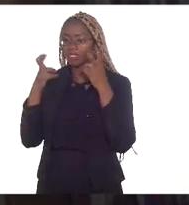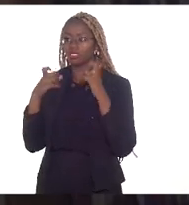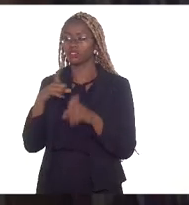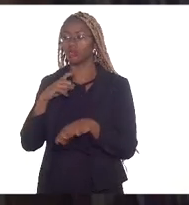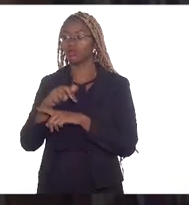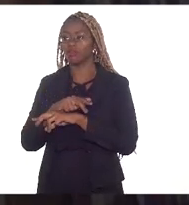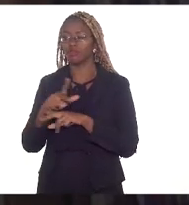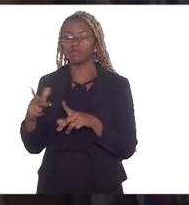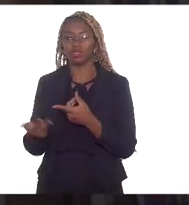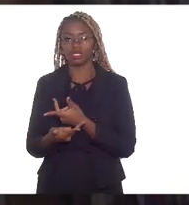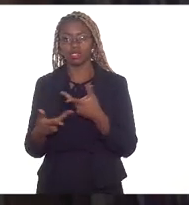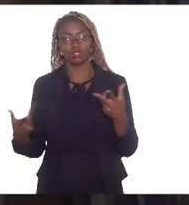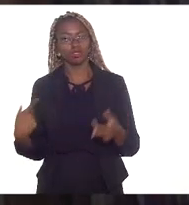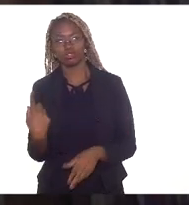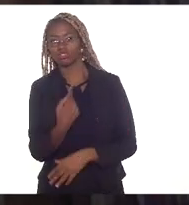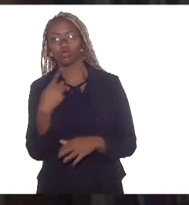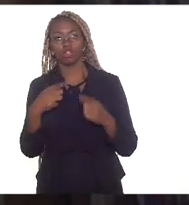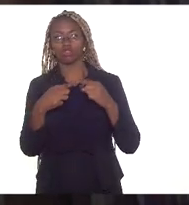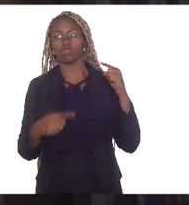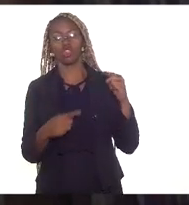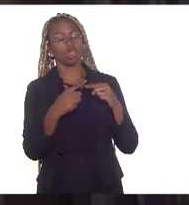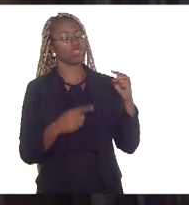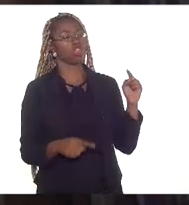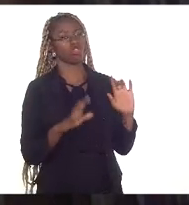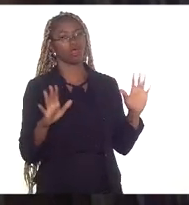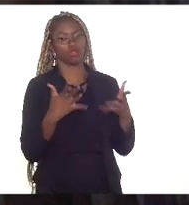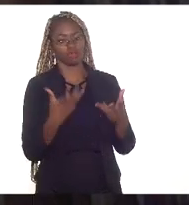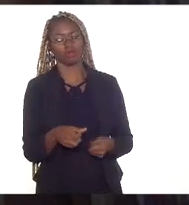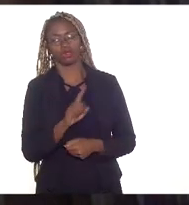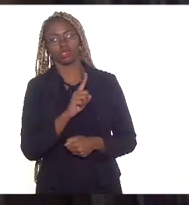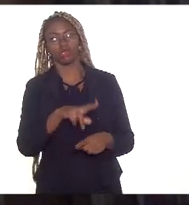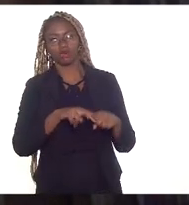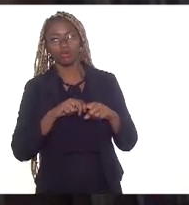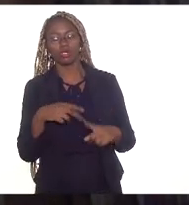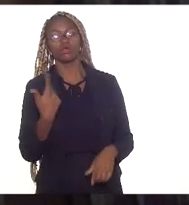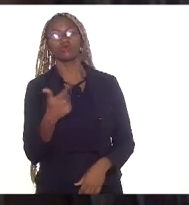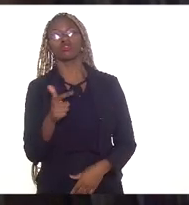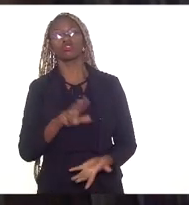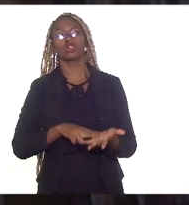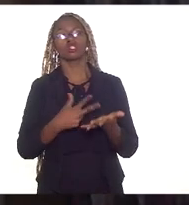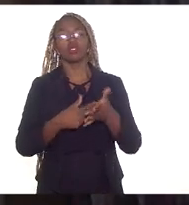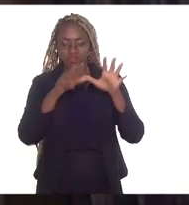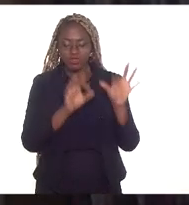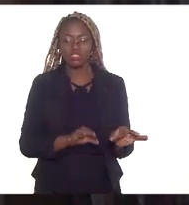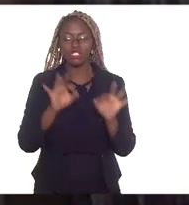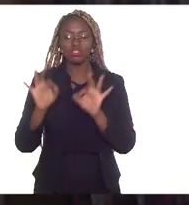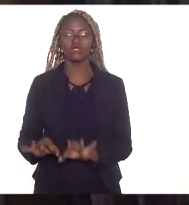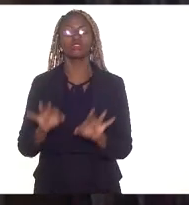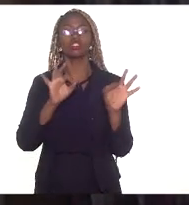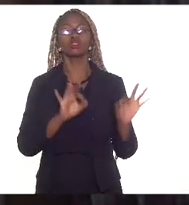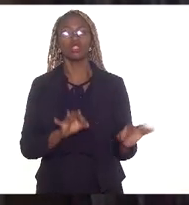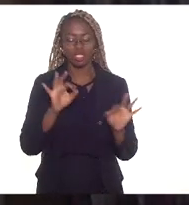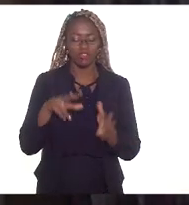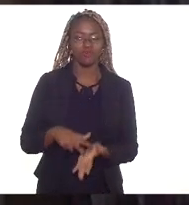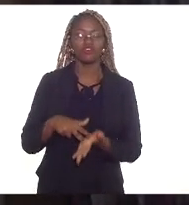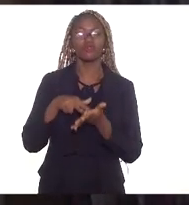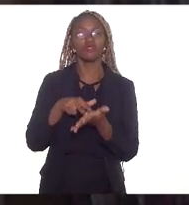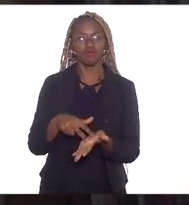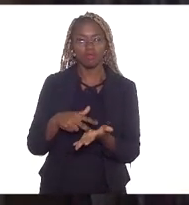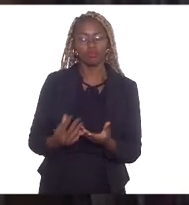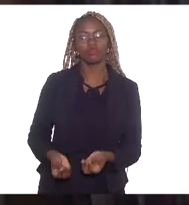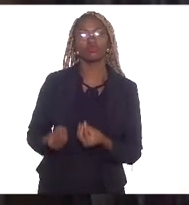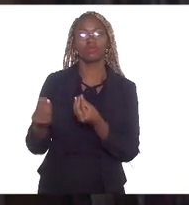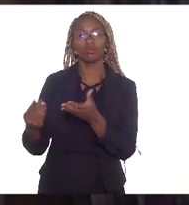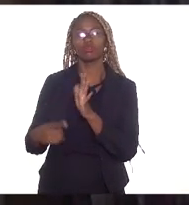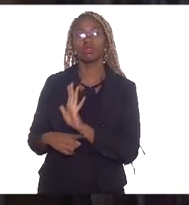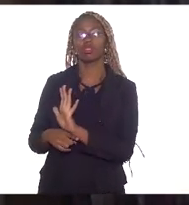coisas que nós não vamos concordar de forma alguma, porque não tem o significado real e concreto de contribuir